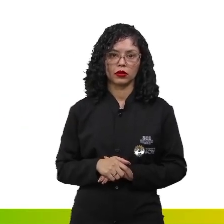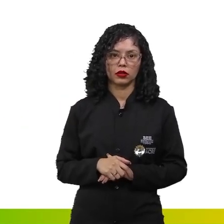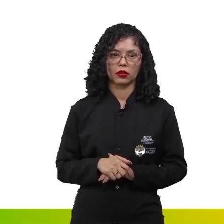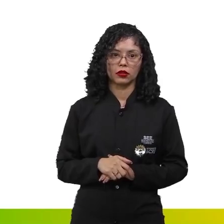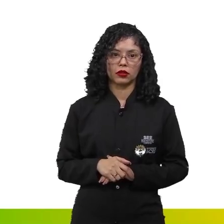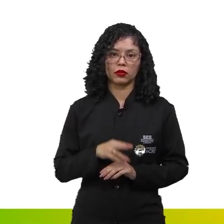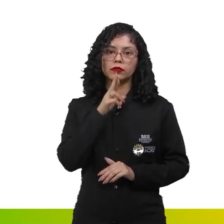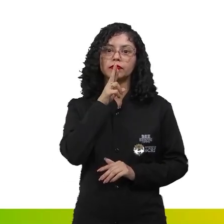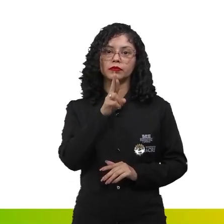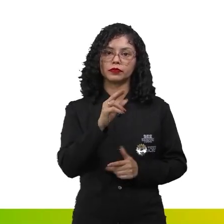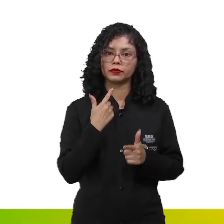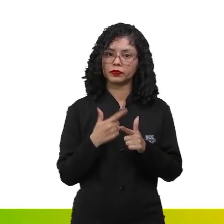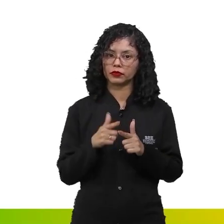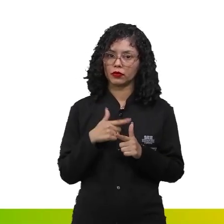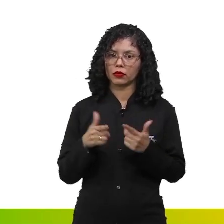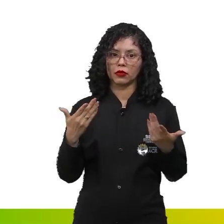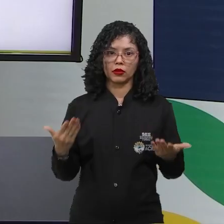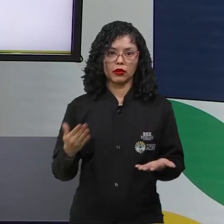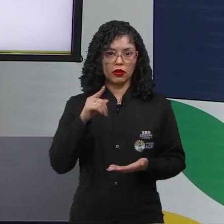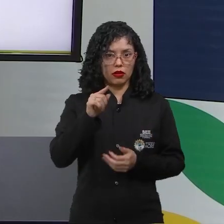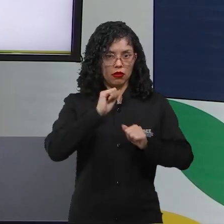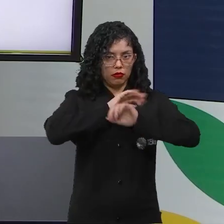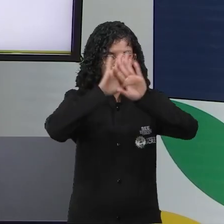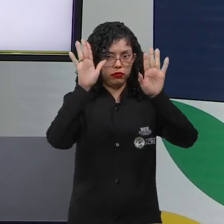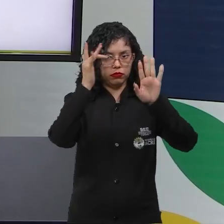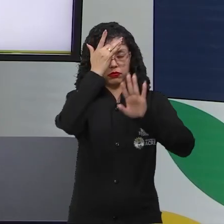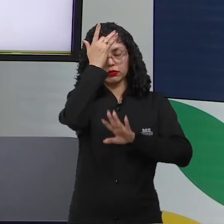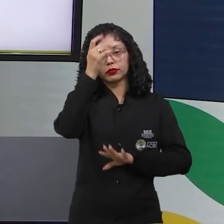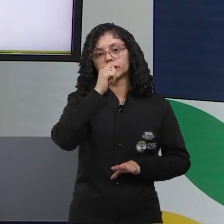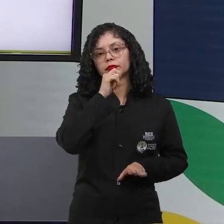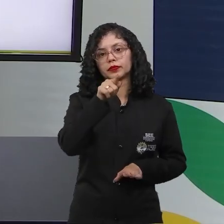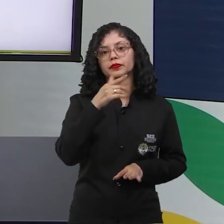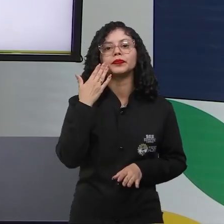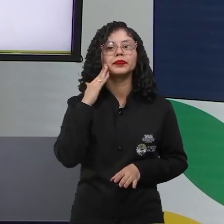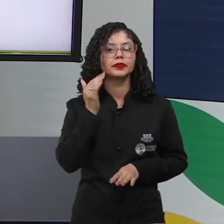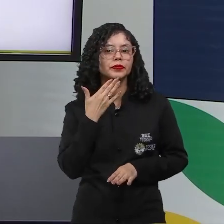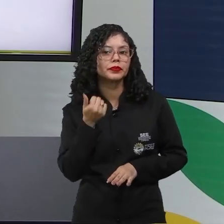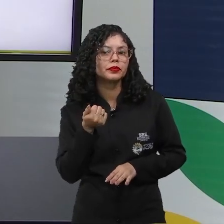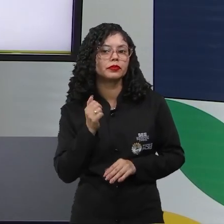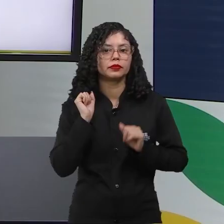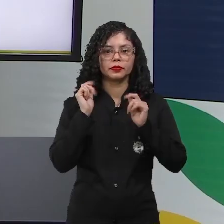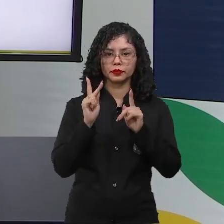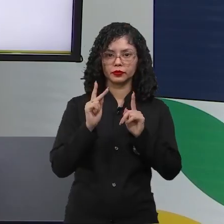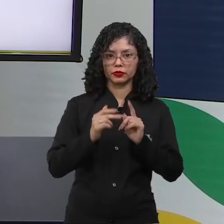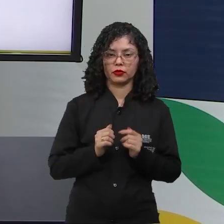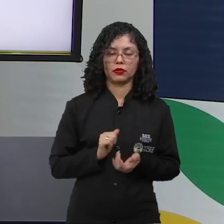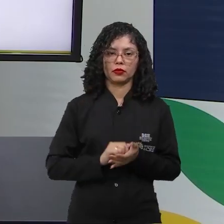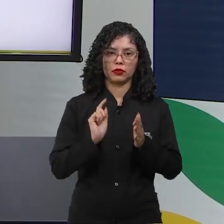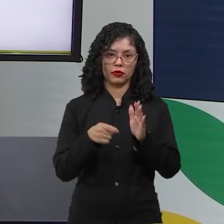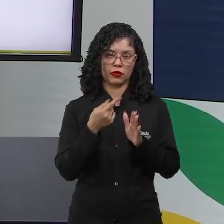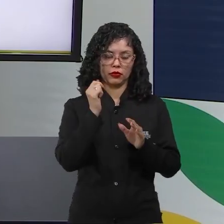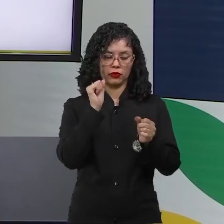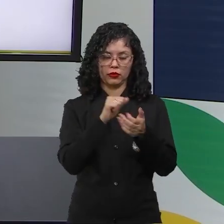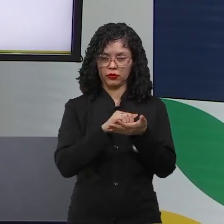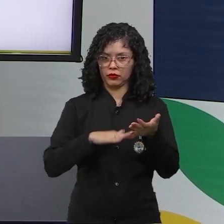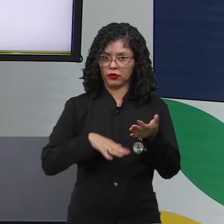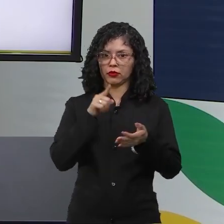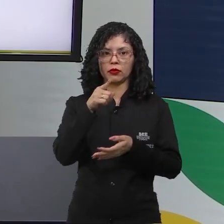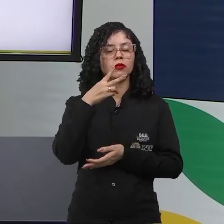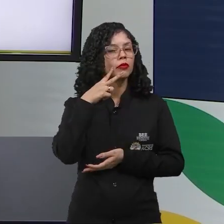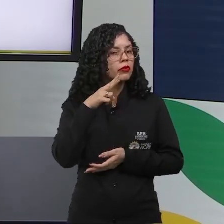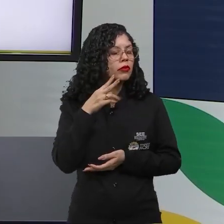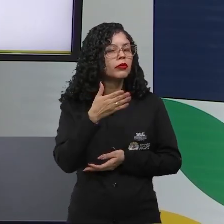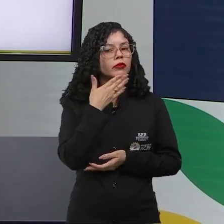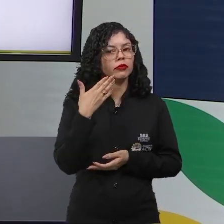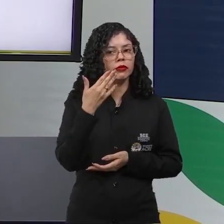gente resolver situações que fica mais fácil de você entender. Vamos para o primeiro exercício e você vai ver como